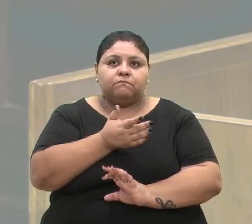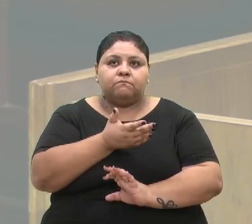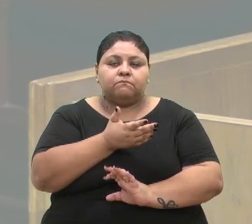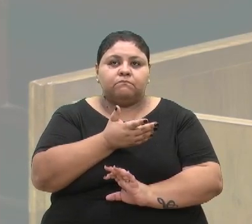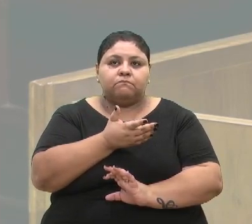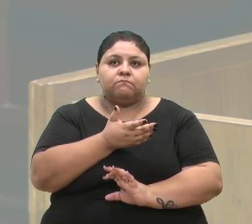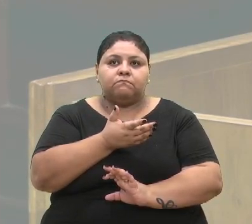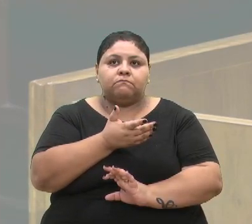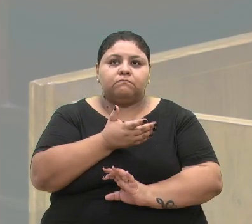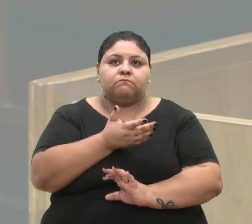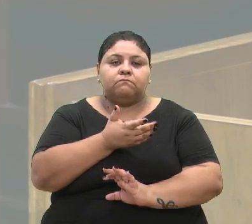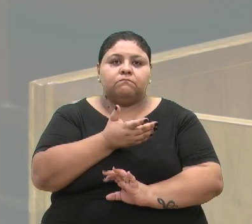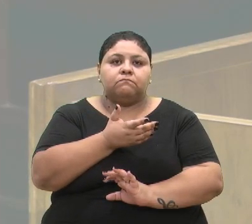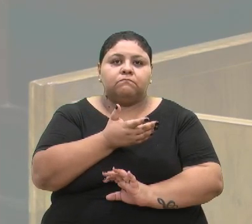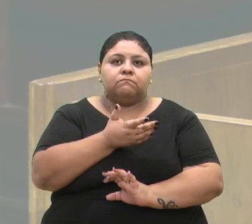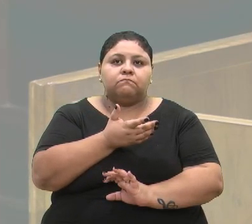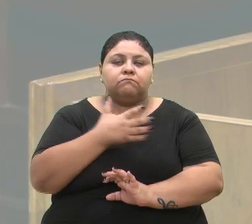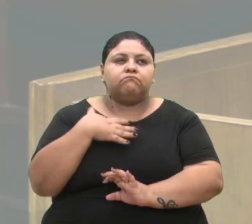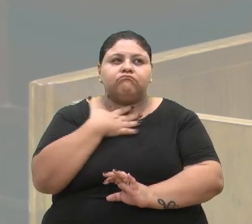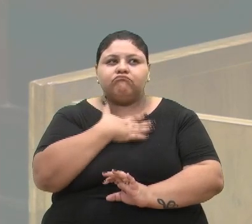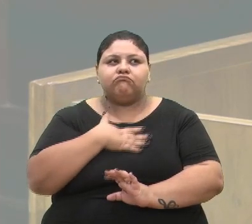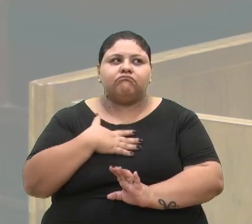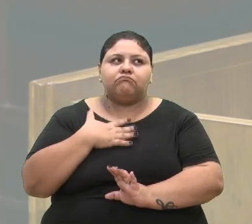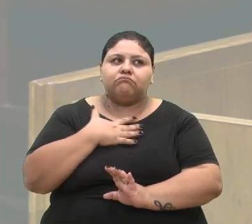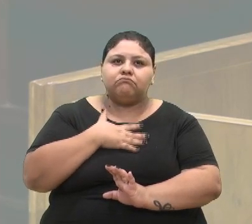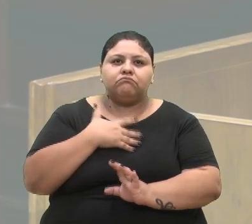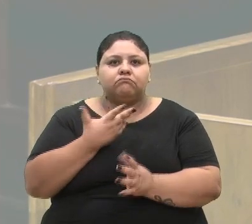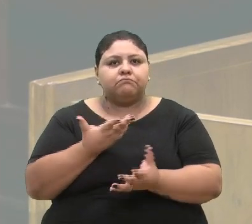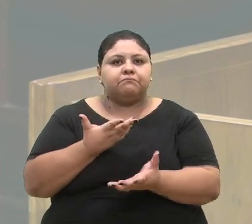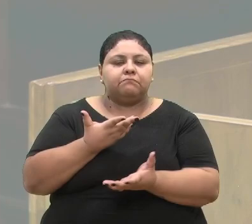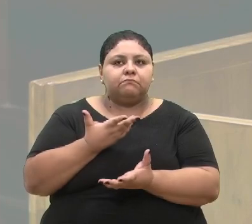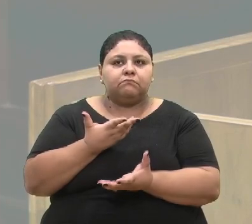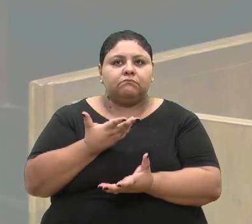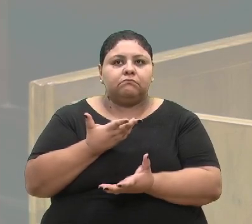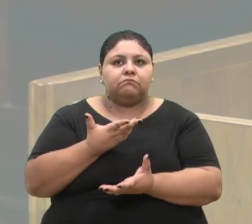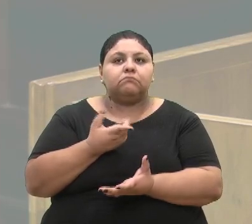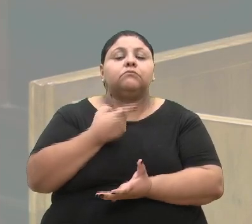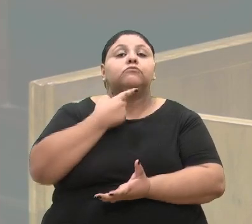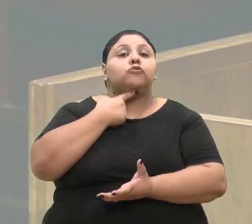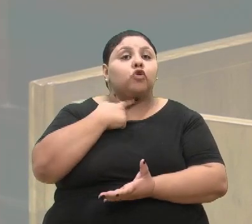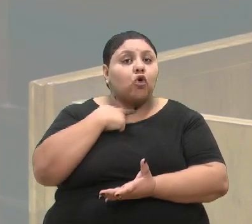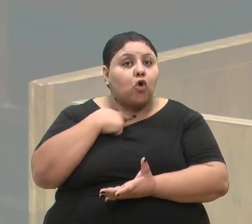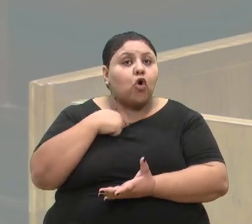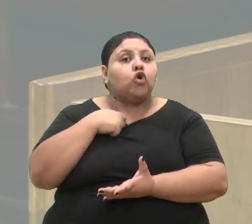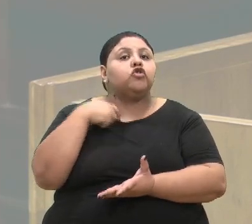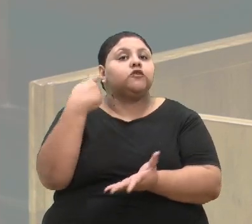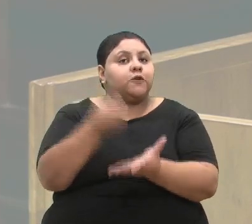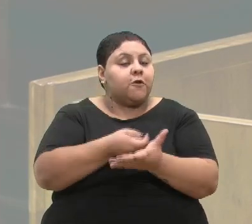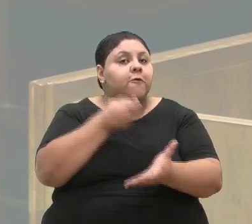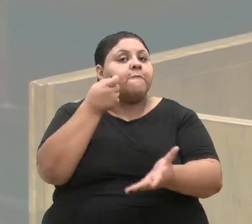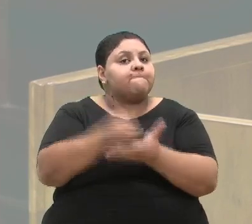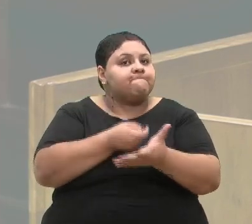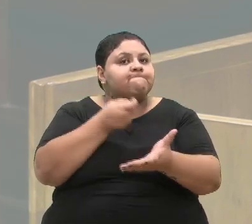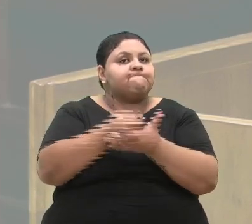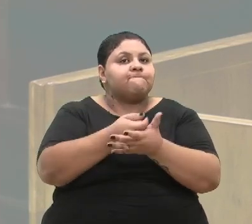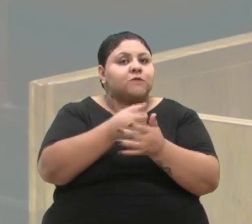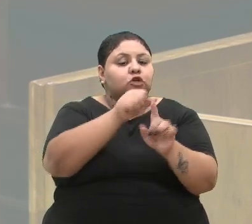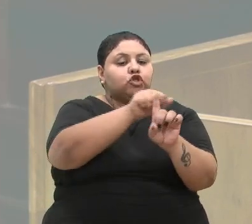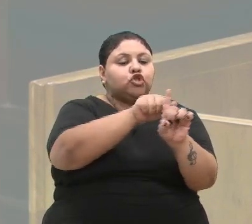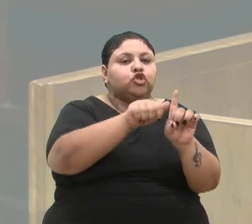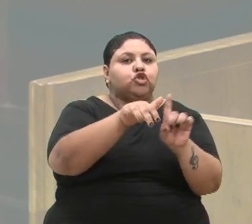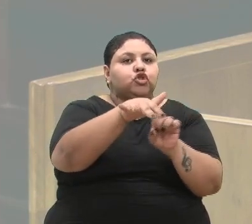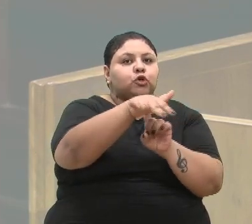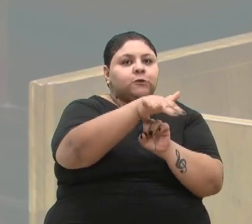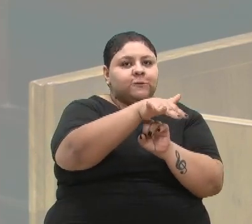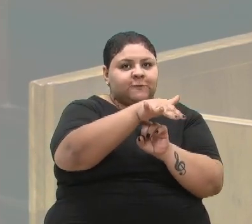eu quero falar de uma bandeira que eu gosto, que eu defendo e que eu luto muito, que é o social.